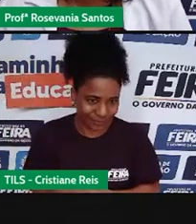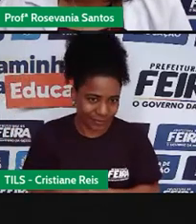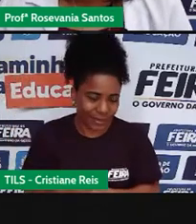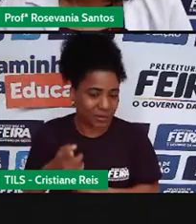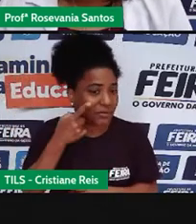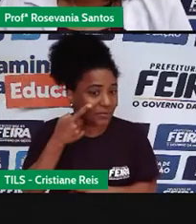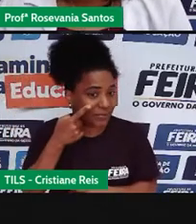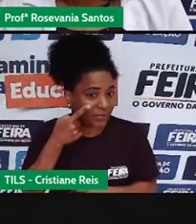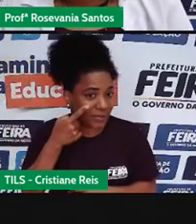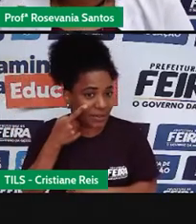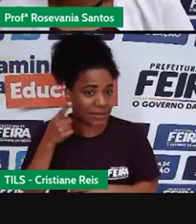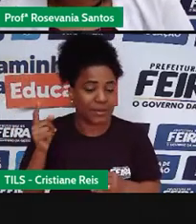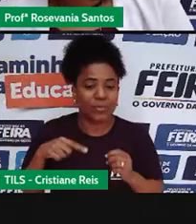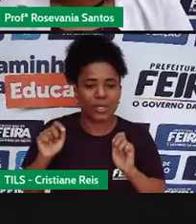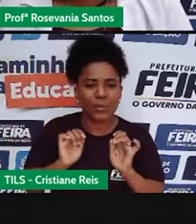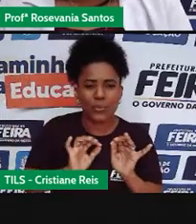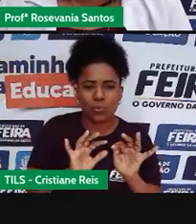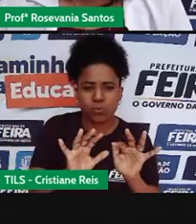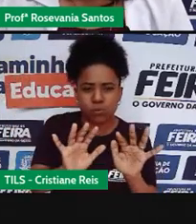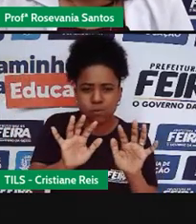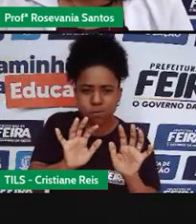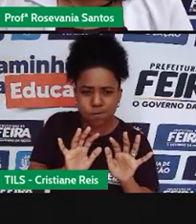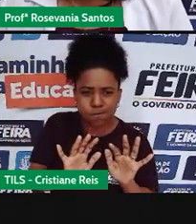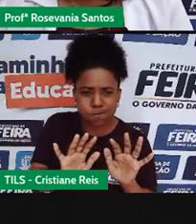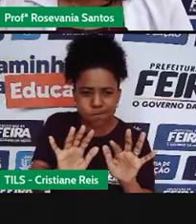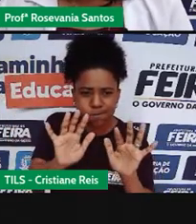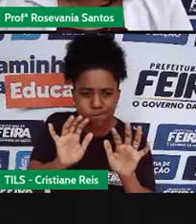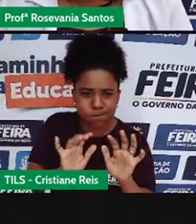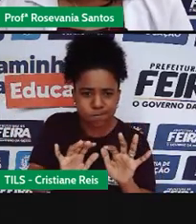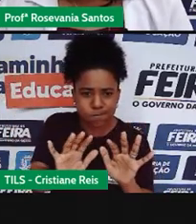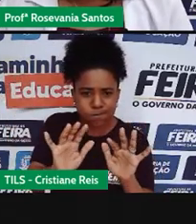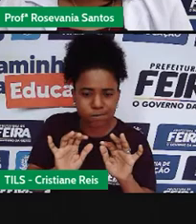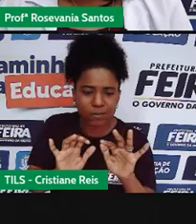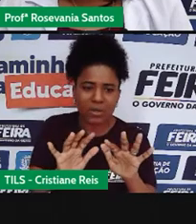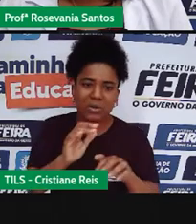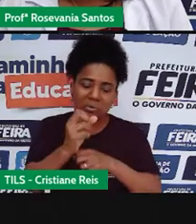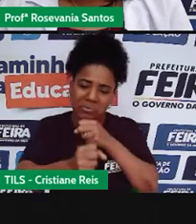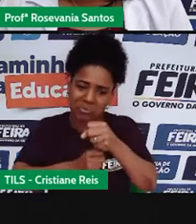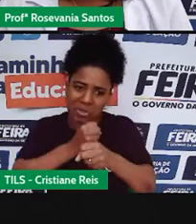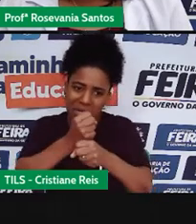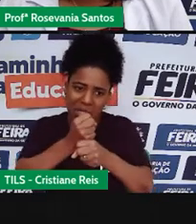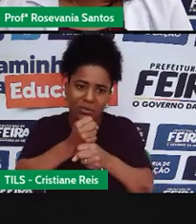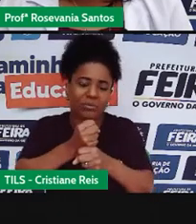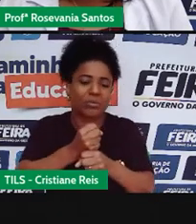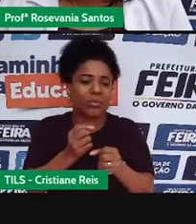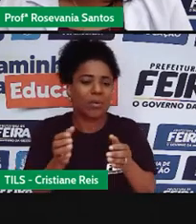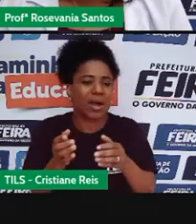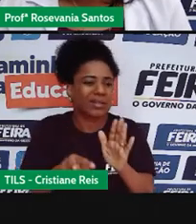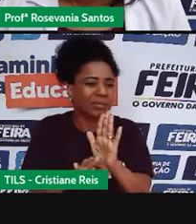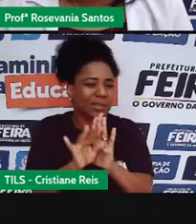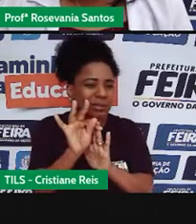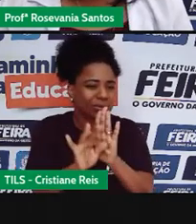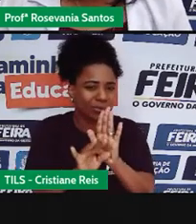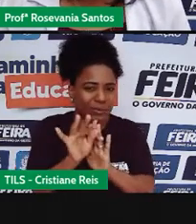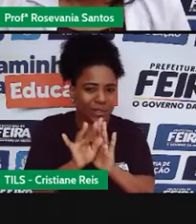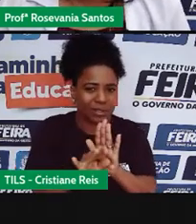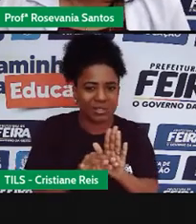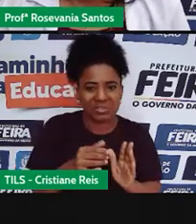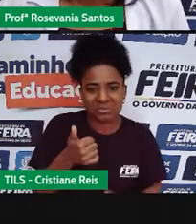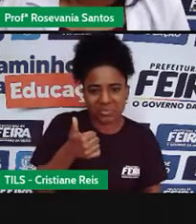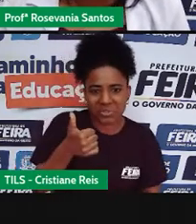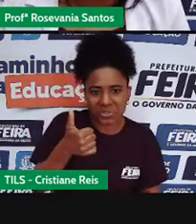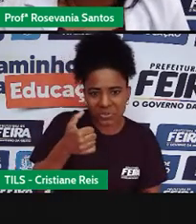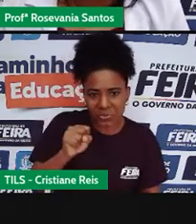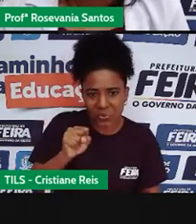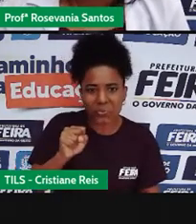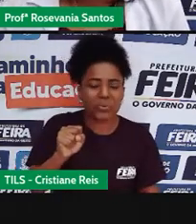tem isso, tem influenciada pela massa polar atlântica. Temperaturas médias anuais, 18 graus, média. Isso ainda é, tem períodos